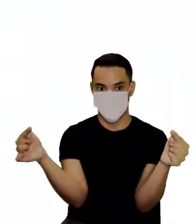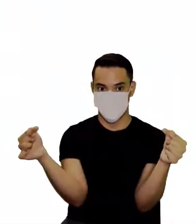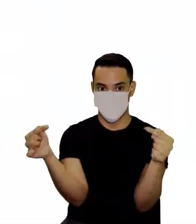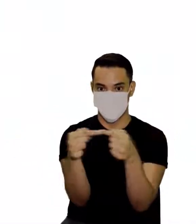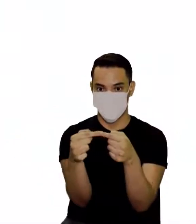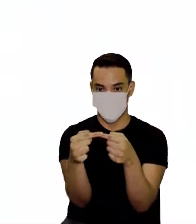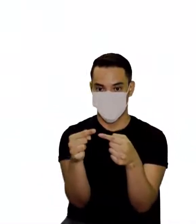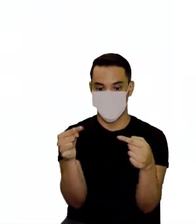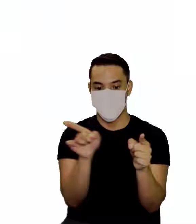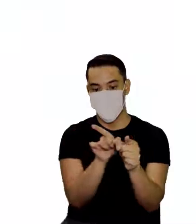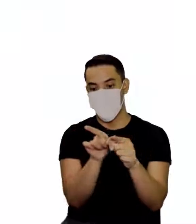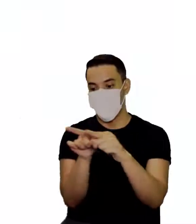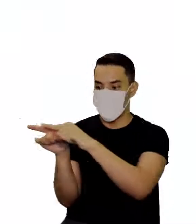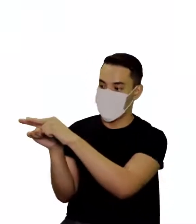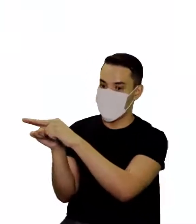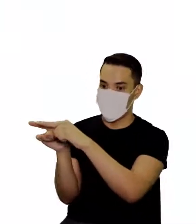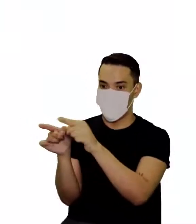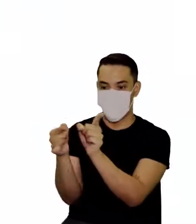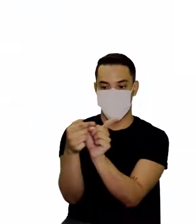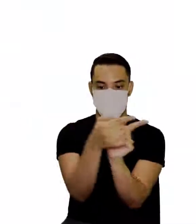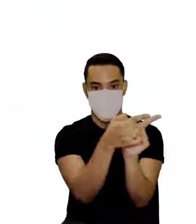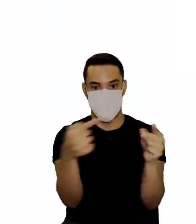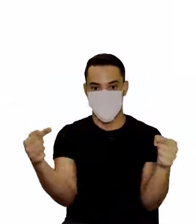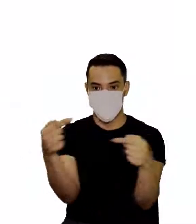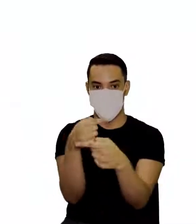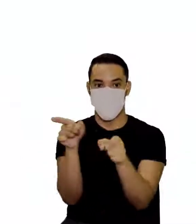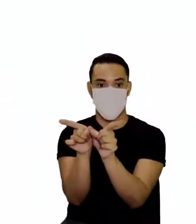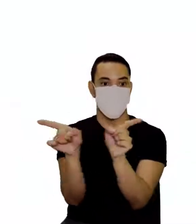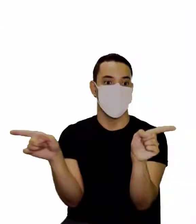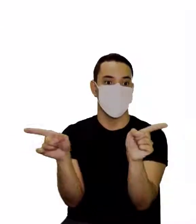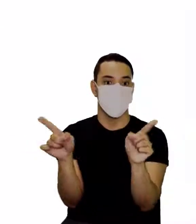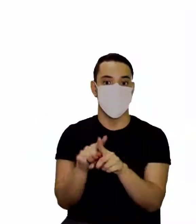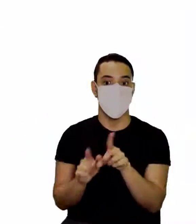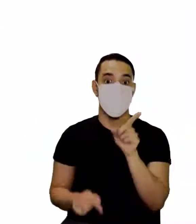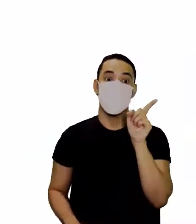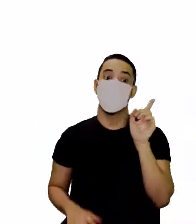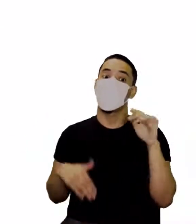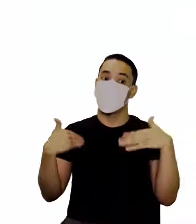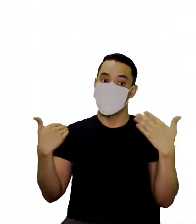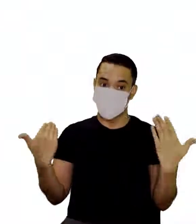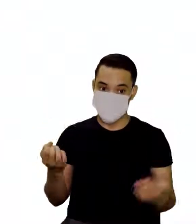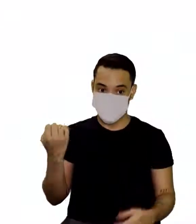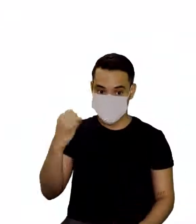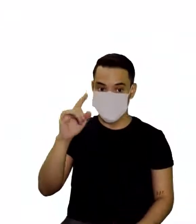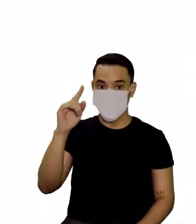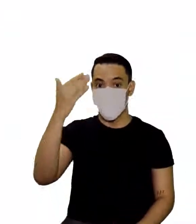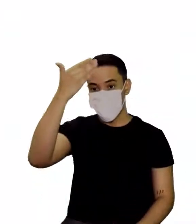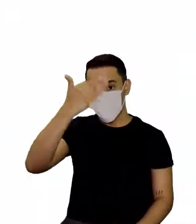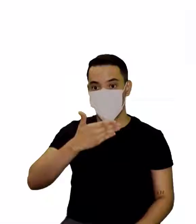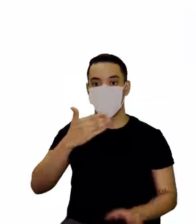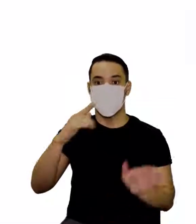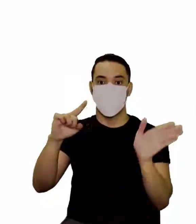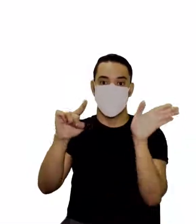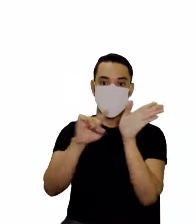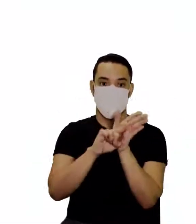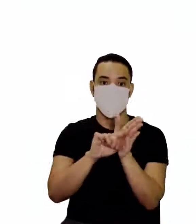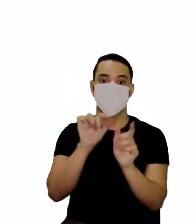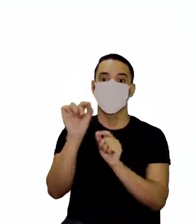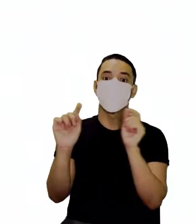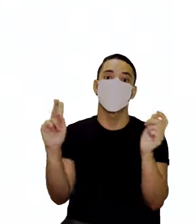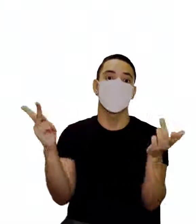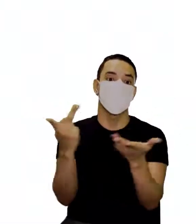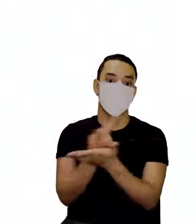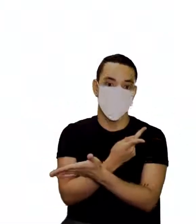direção e sentidos iguais. Se a carga de prova é negativa, aí nós vamos ter campo em uma direção